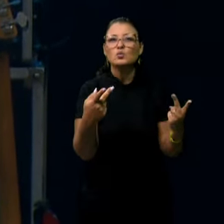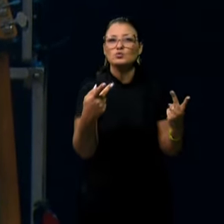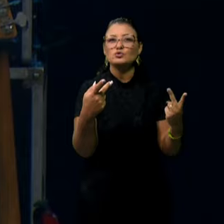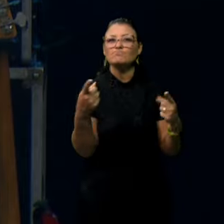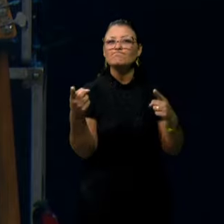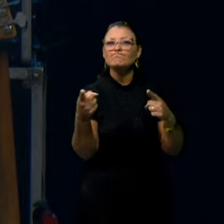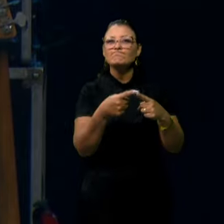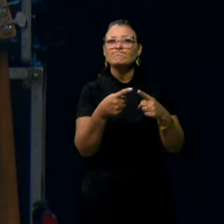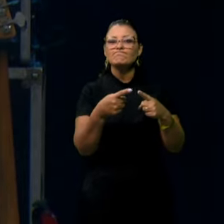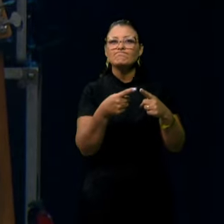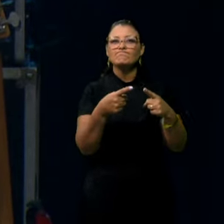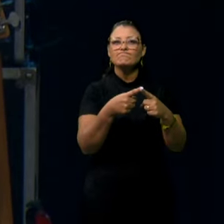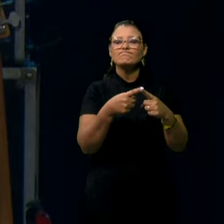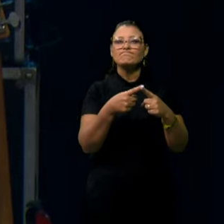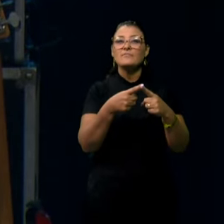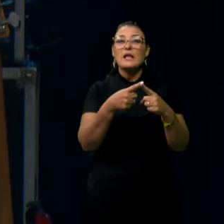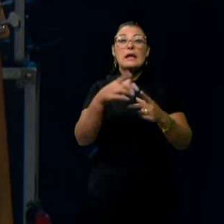espiritual